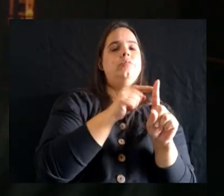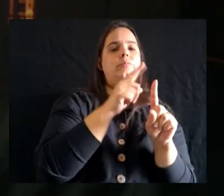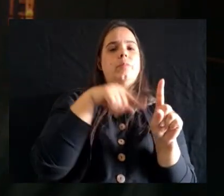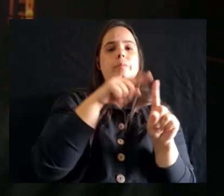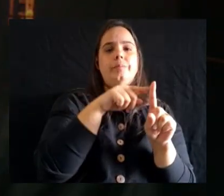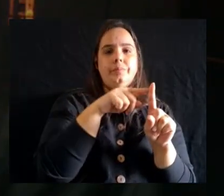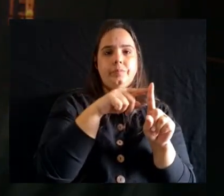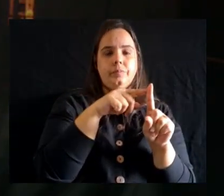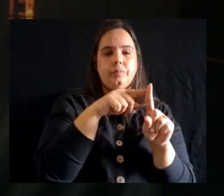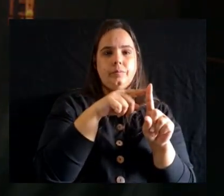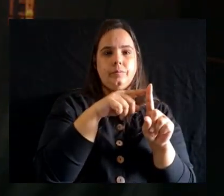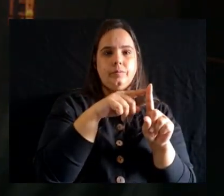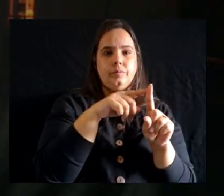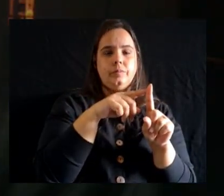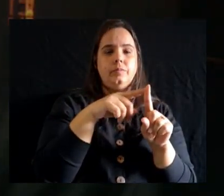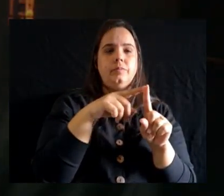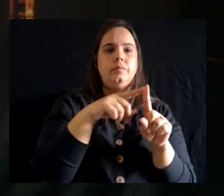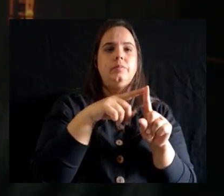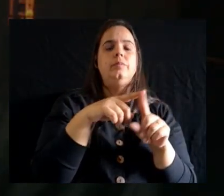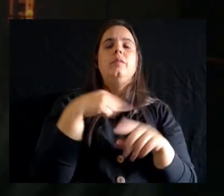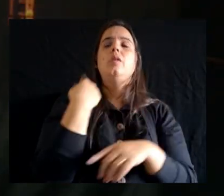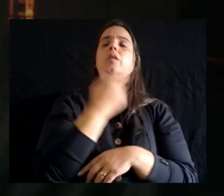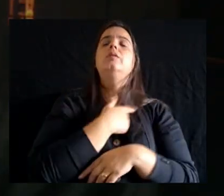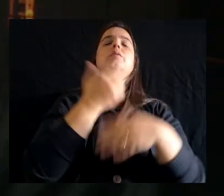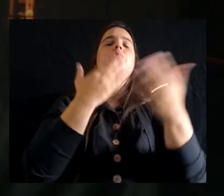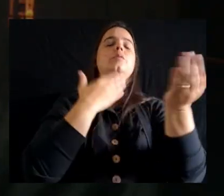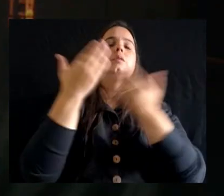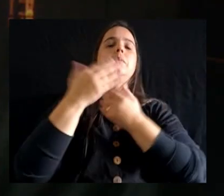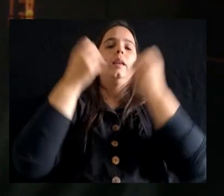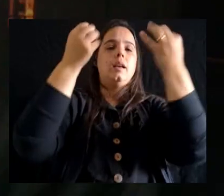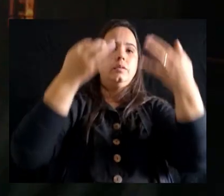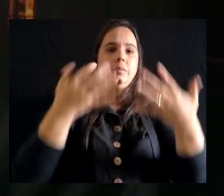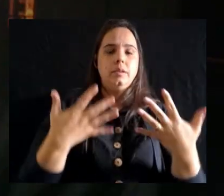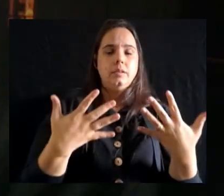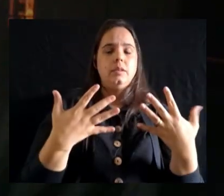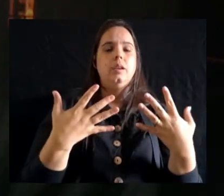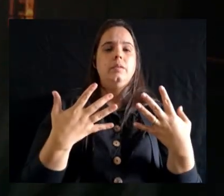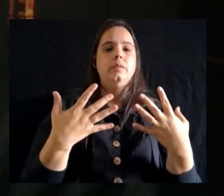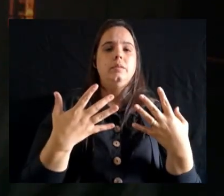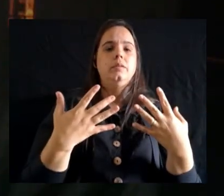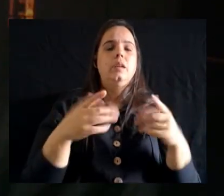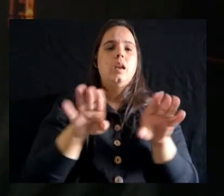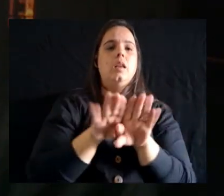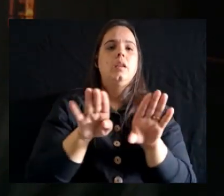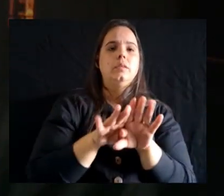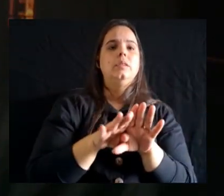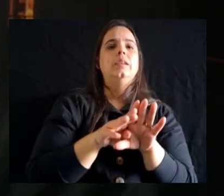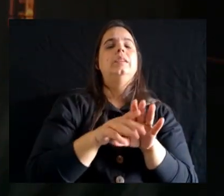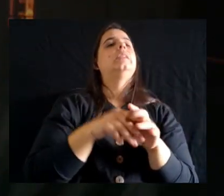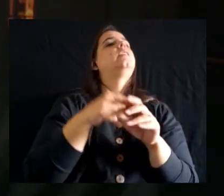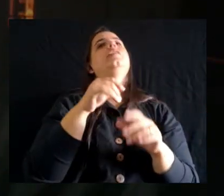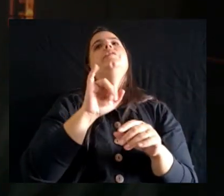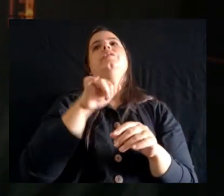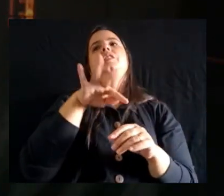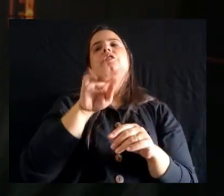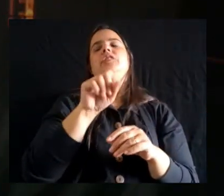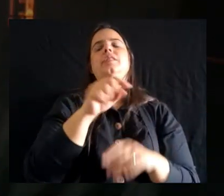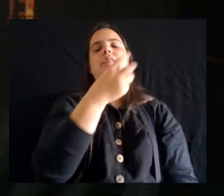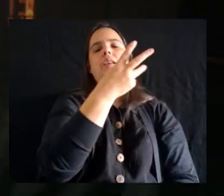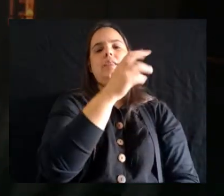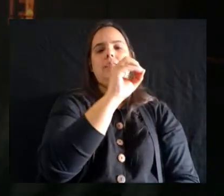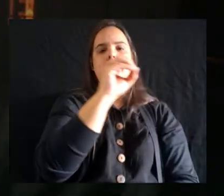Campinas vai realizar no próximo dia 9 de junho, às 7 da noite, a audiência pública para discutir o projeto de